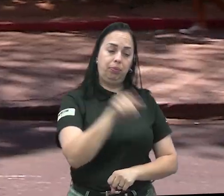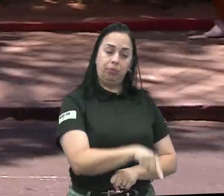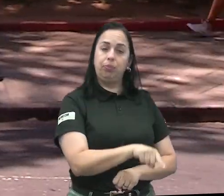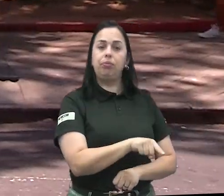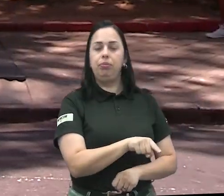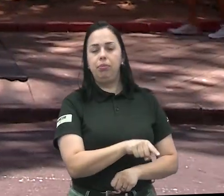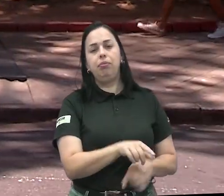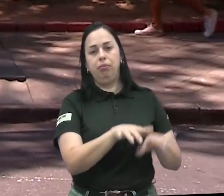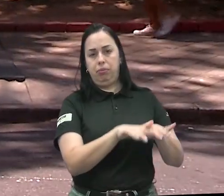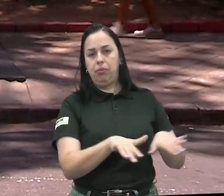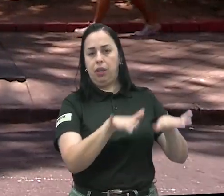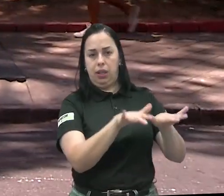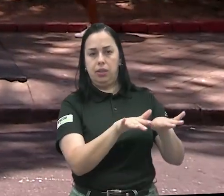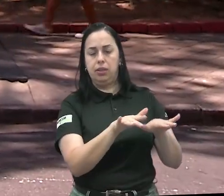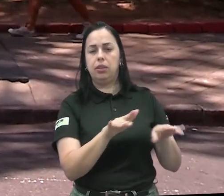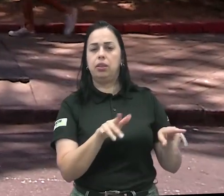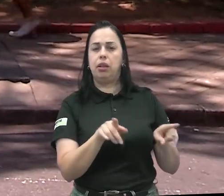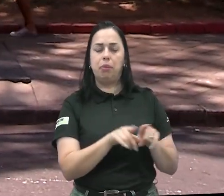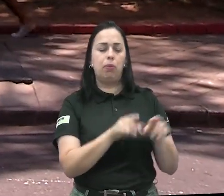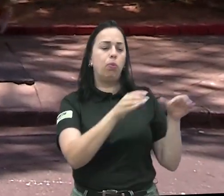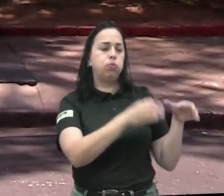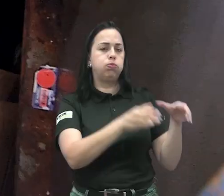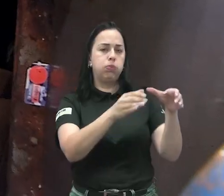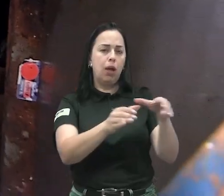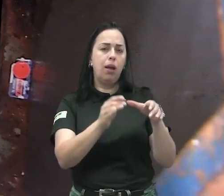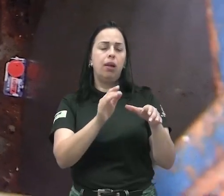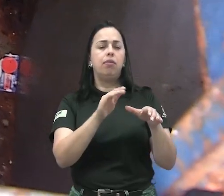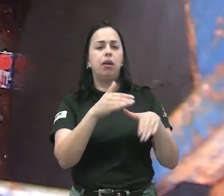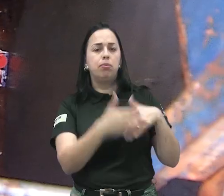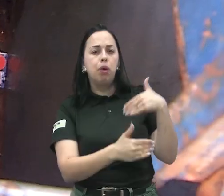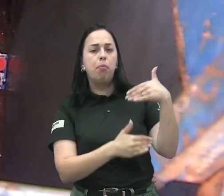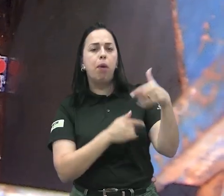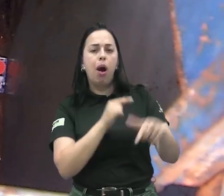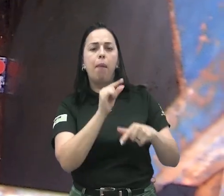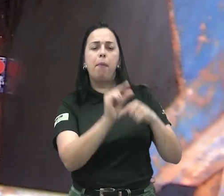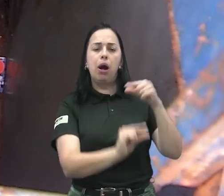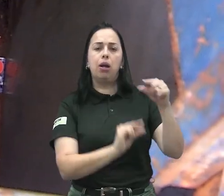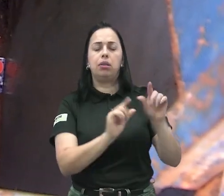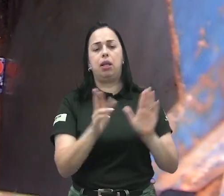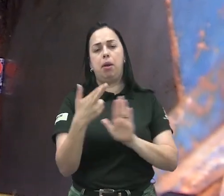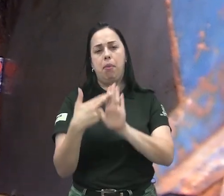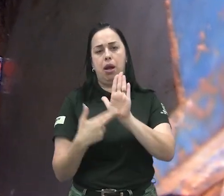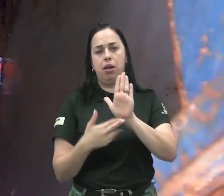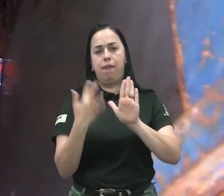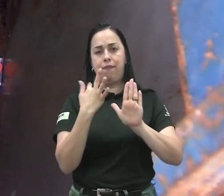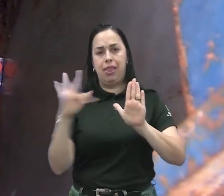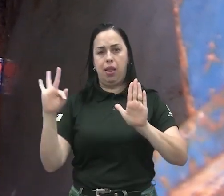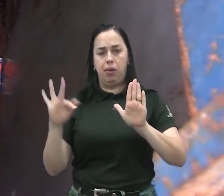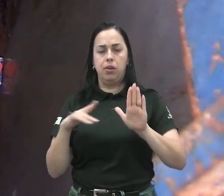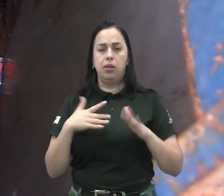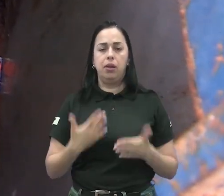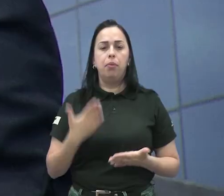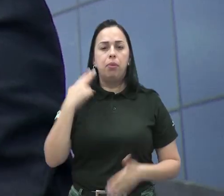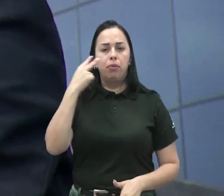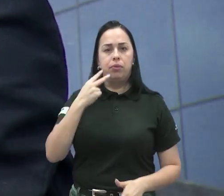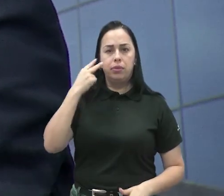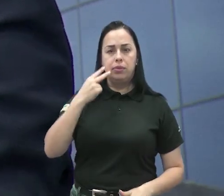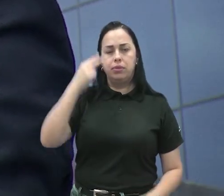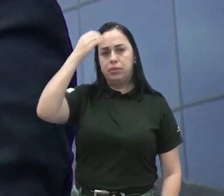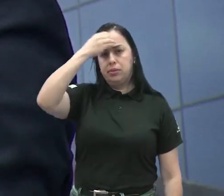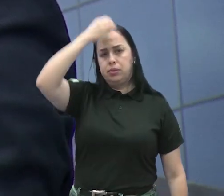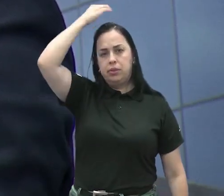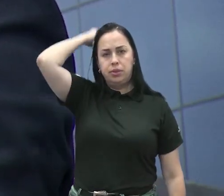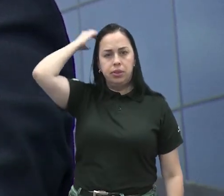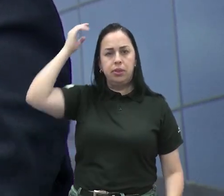Já os ecopontos da área urbana serão instalados aos poucos, seguindo o cronograma federal.